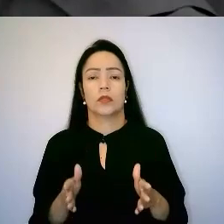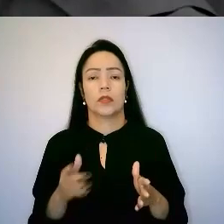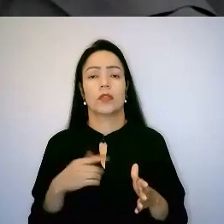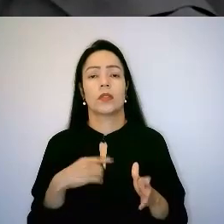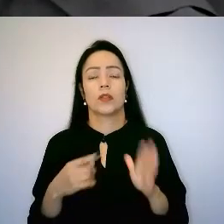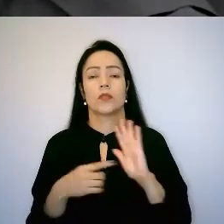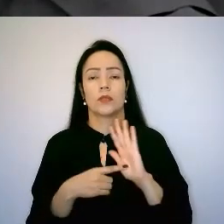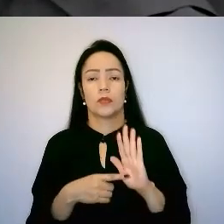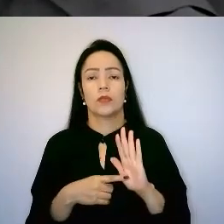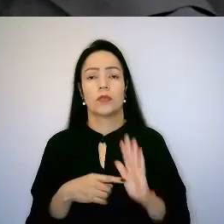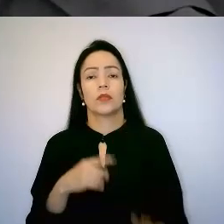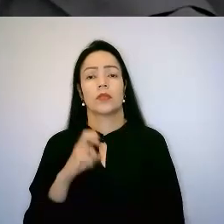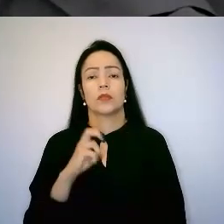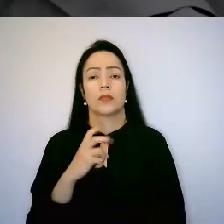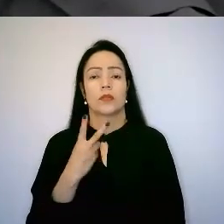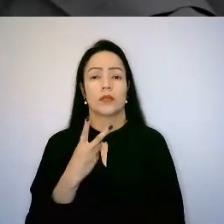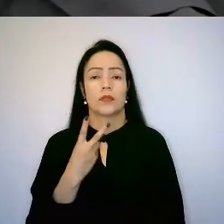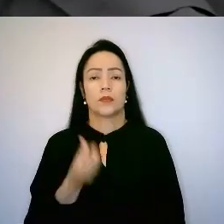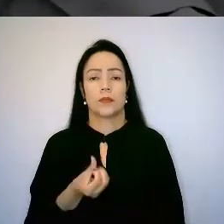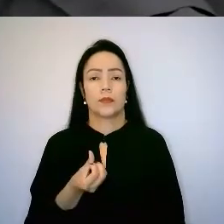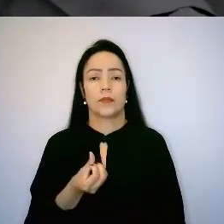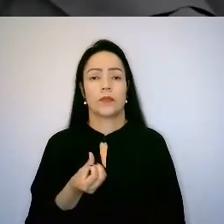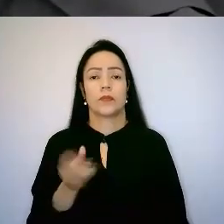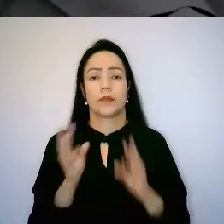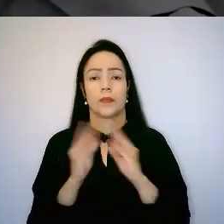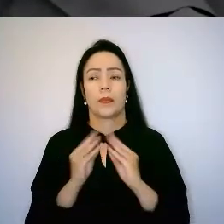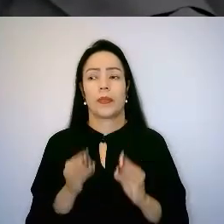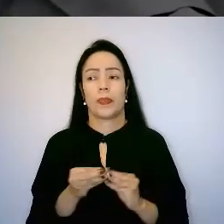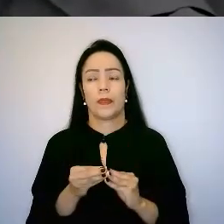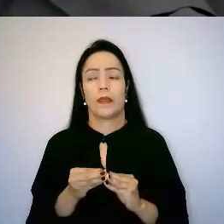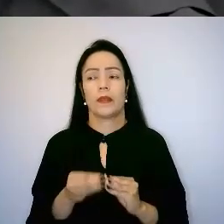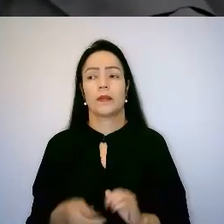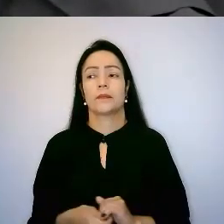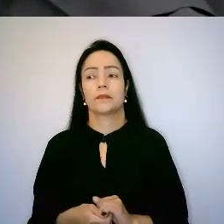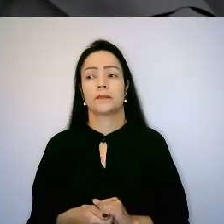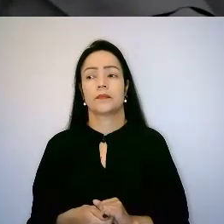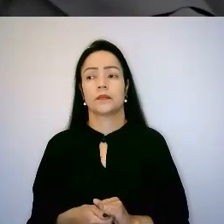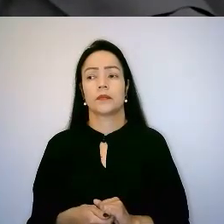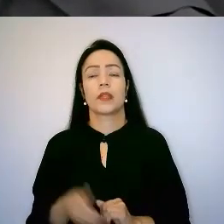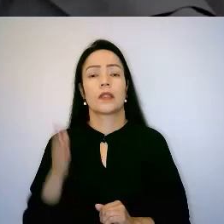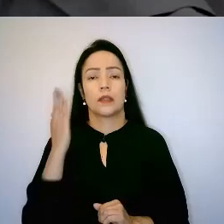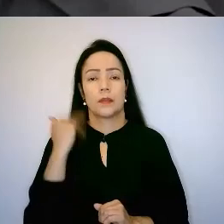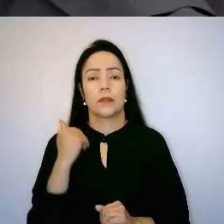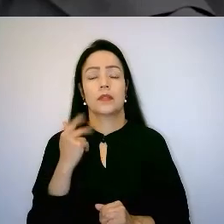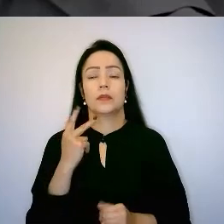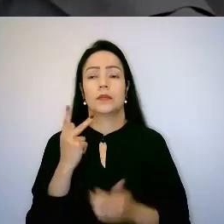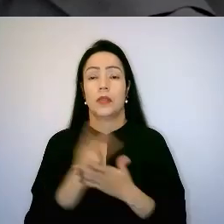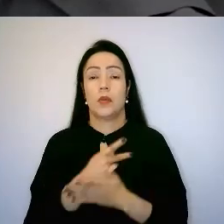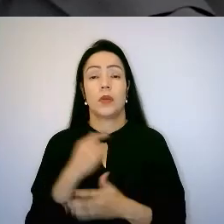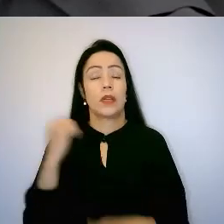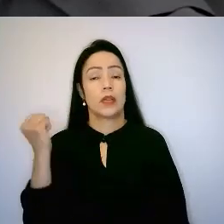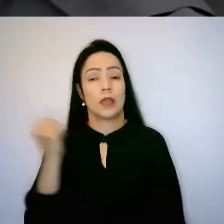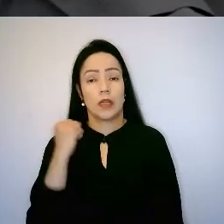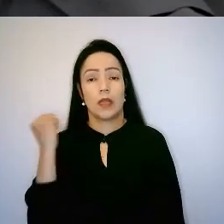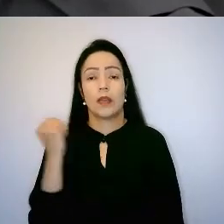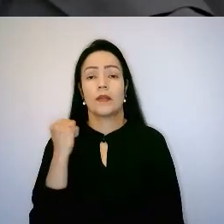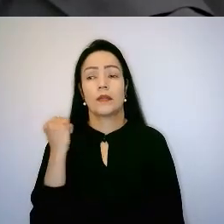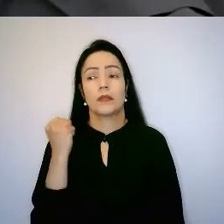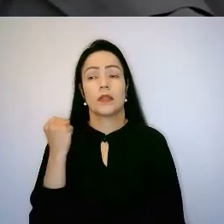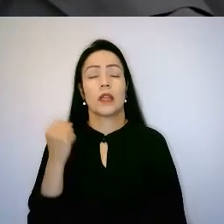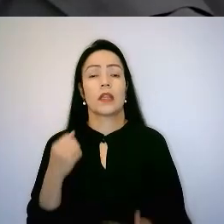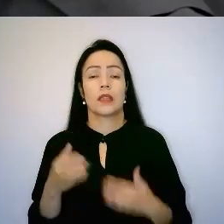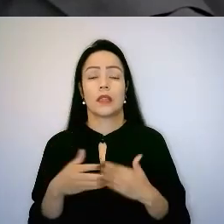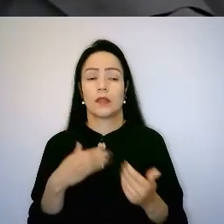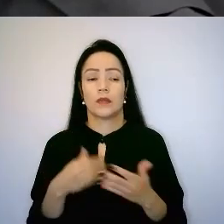526 da súmula desta corte o reconhecimento de falta grave decorrente de cometimento de fato definitivo